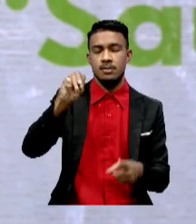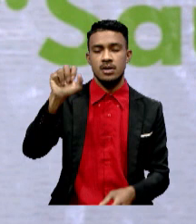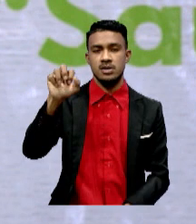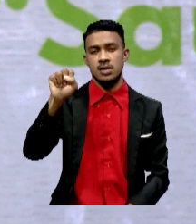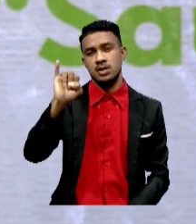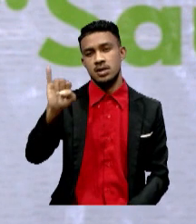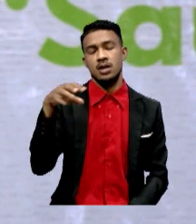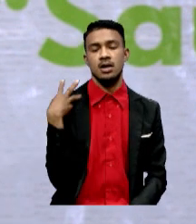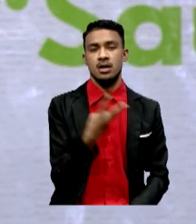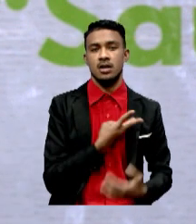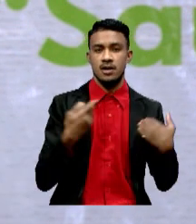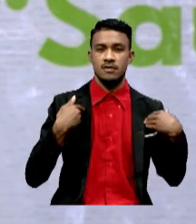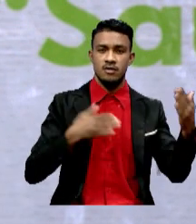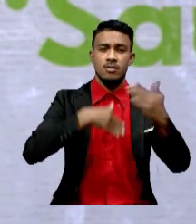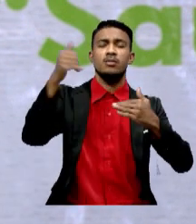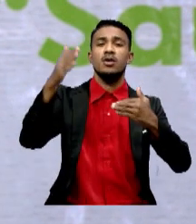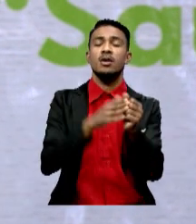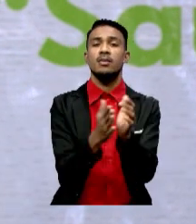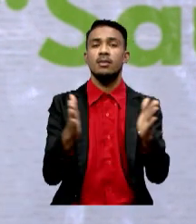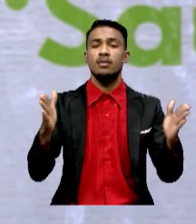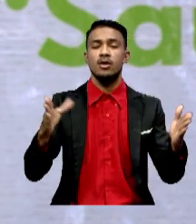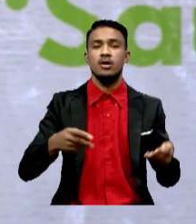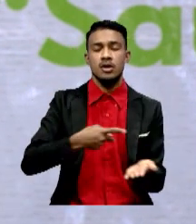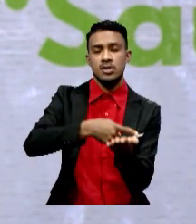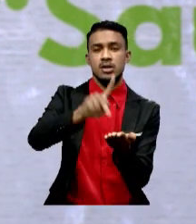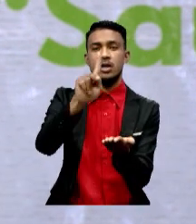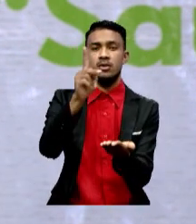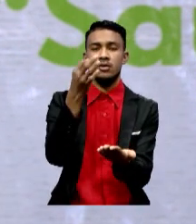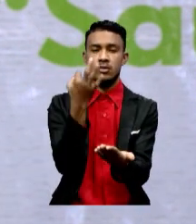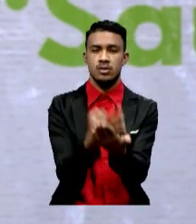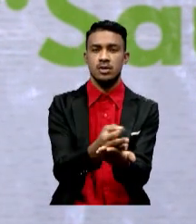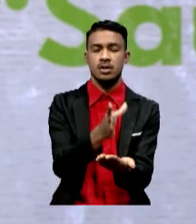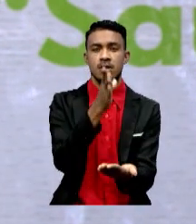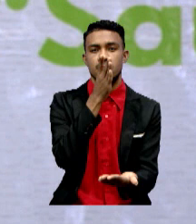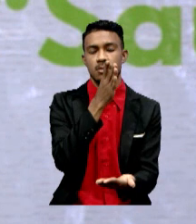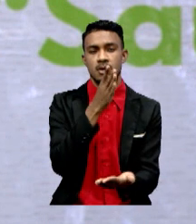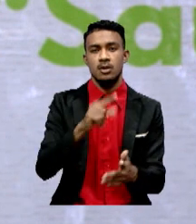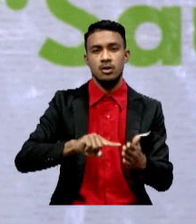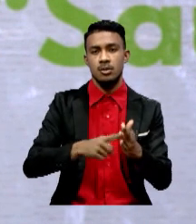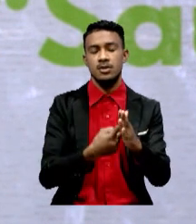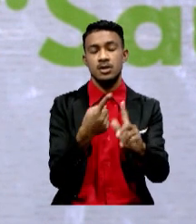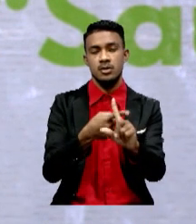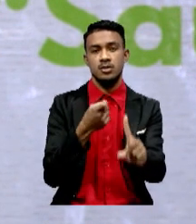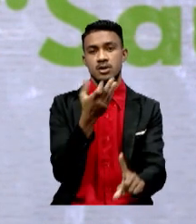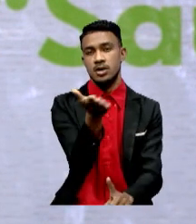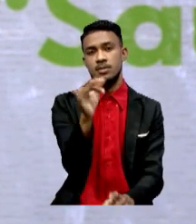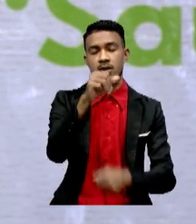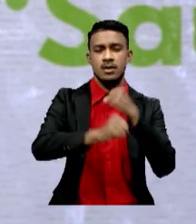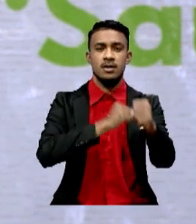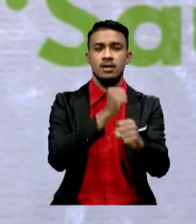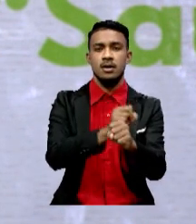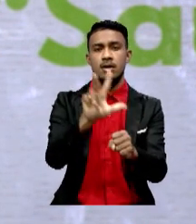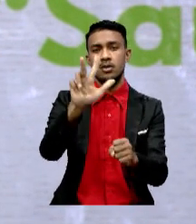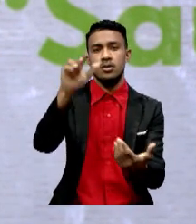bot, ida maka ita niya programa Bolsa da Mãe. Hahuhu sinaba, tinantolo